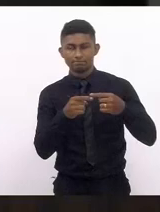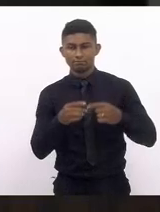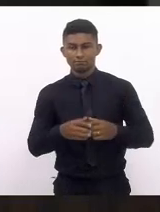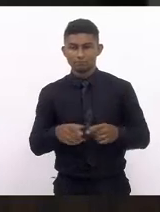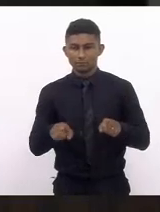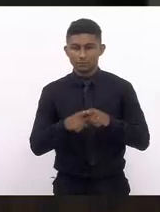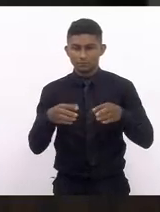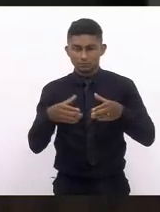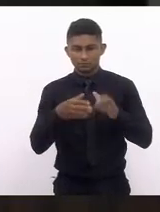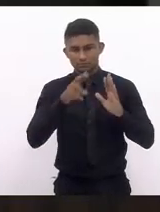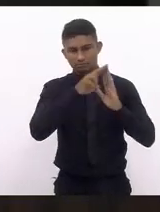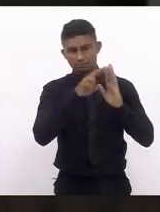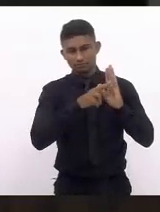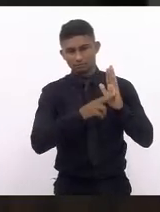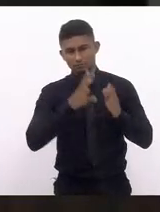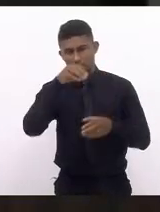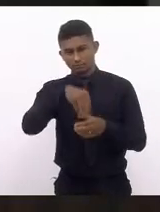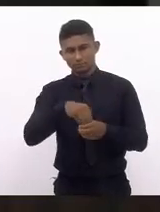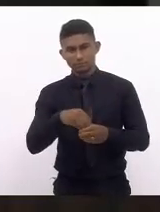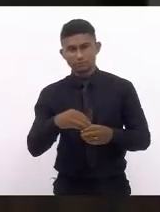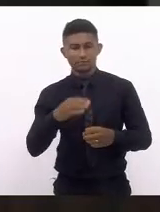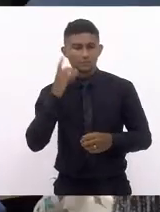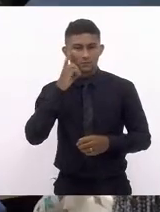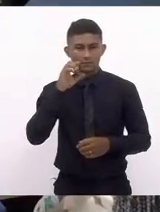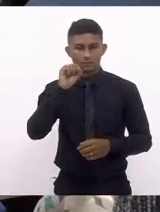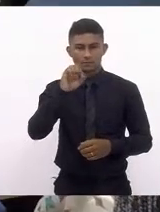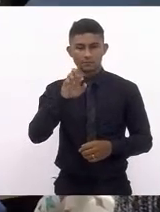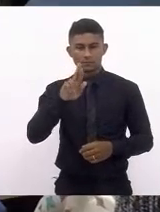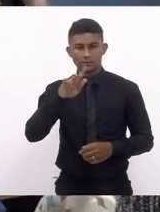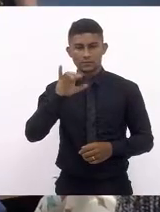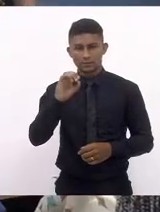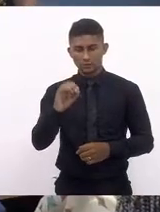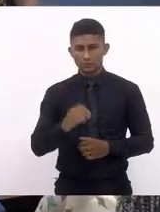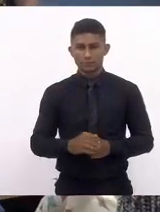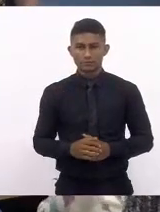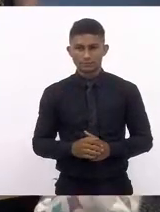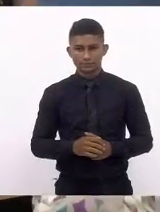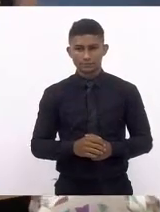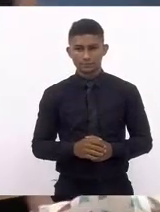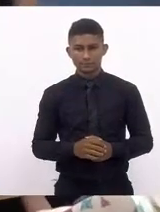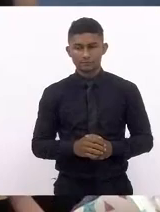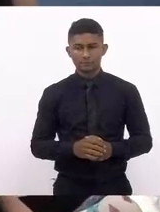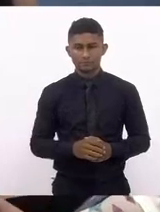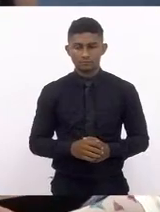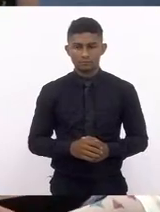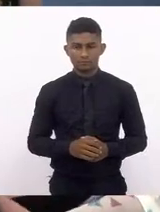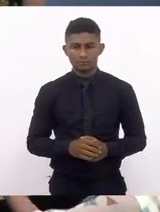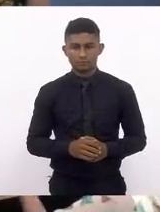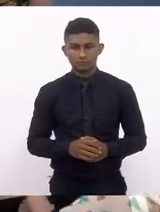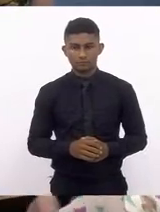de normas internas Deputado Sérgio Fernandes Sérgio Fernandes é